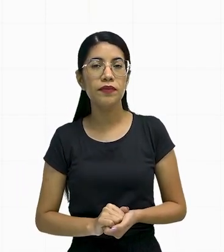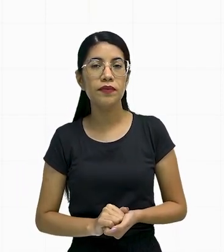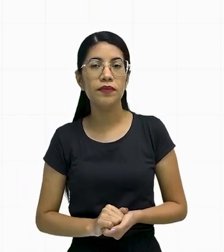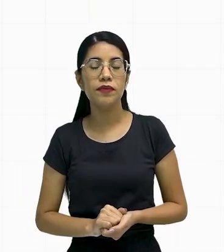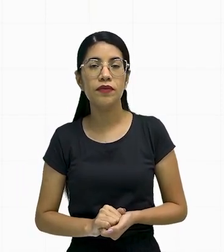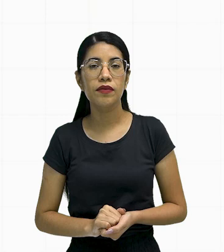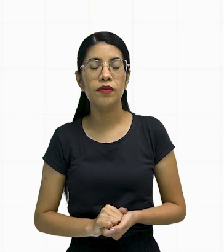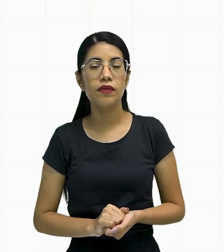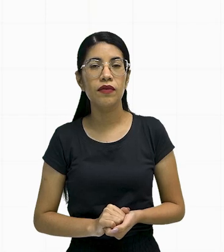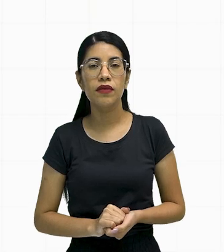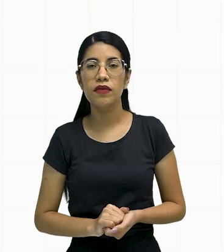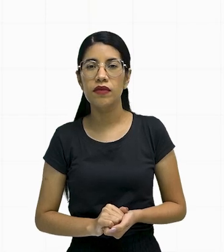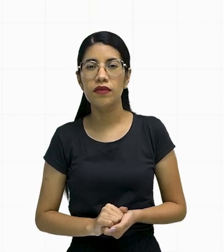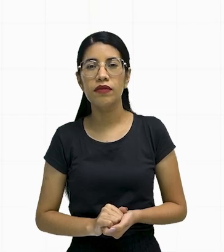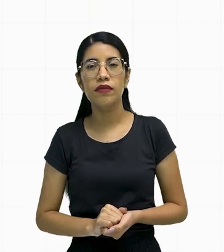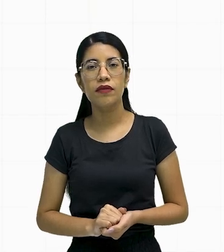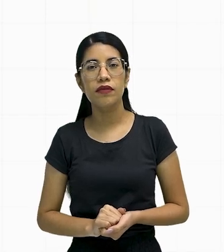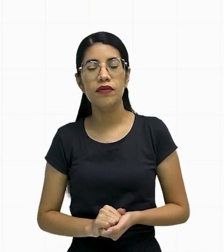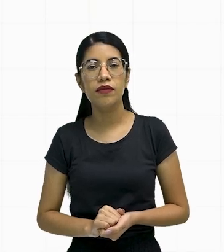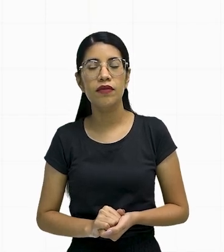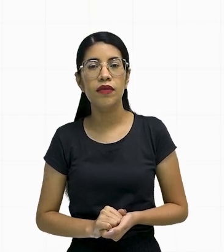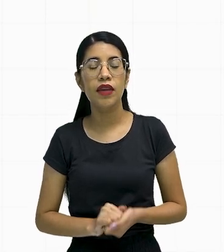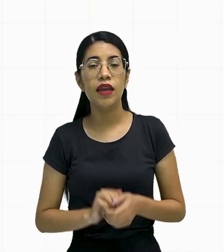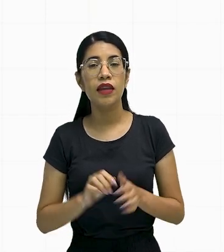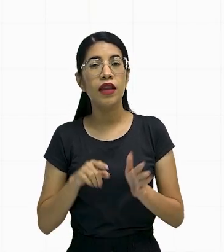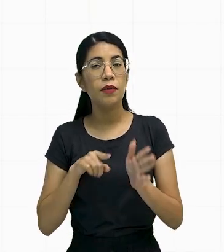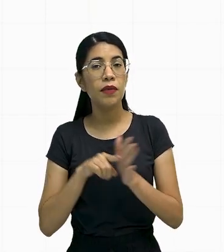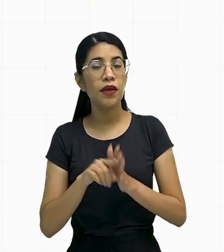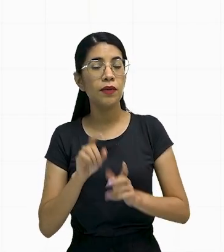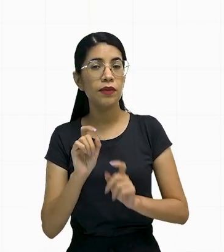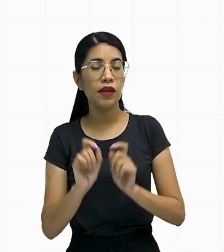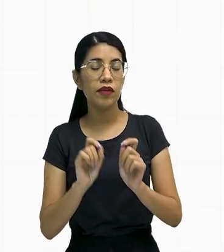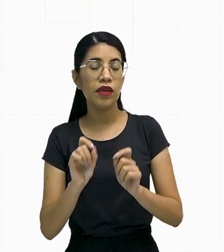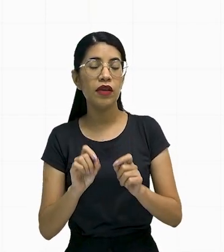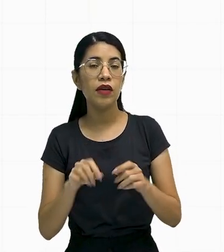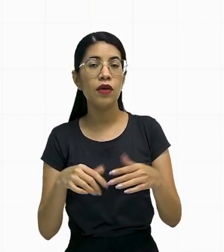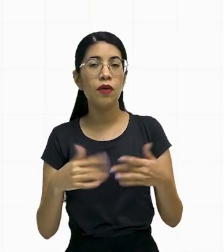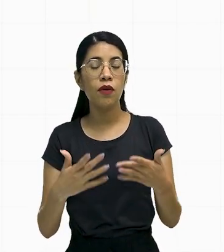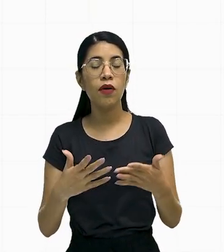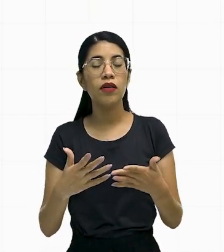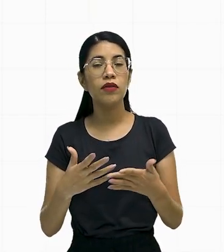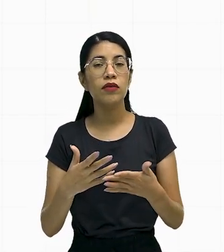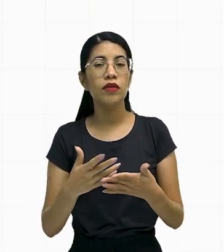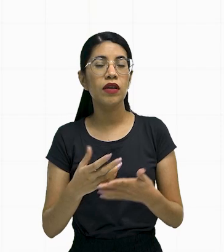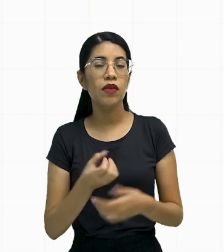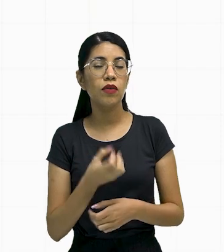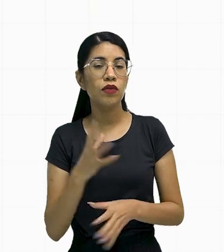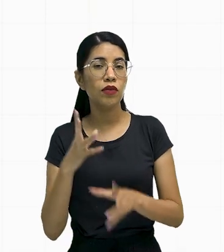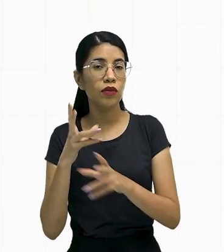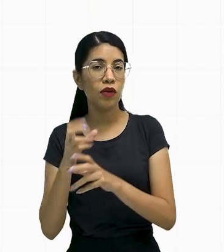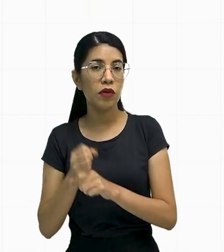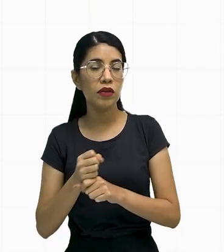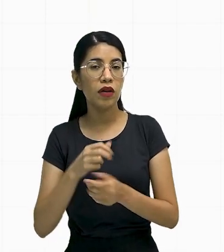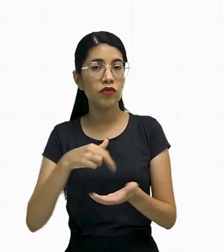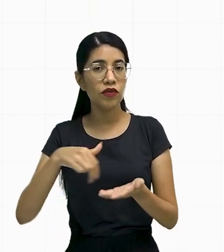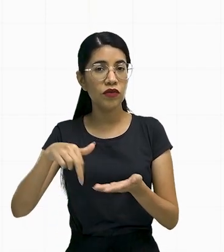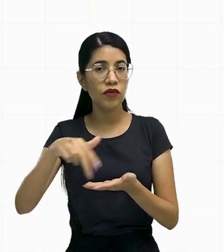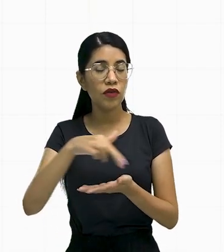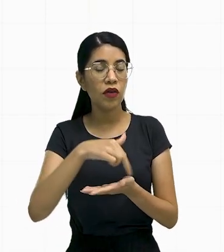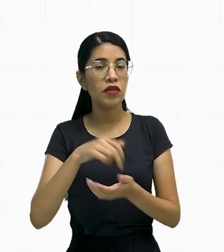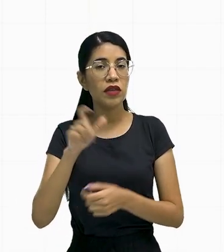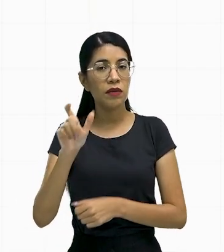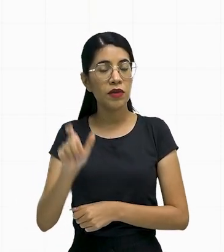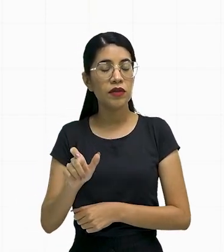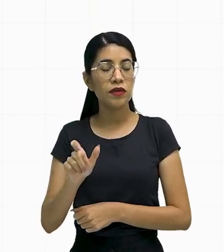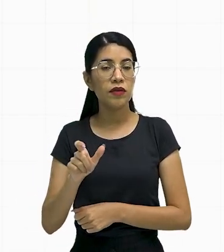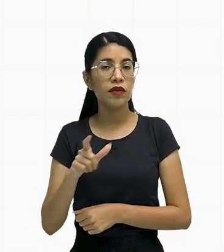voltas. E, no caso, a questão quer saber quanto que ela vai percorrer, beleza? Aqui estamos